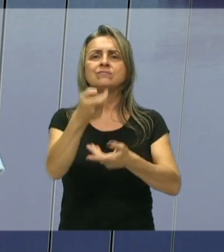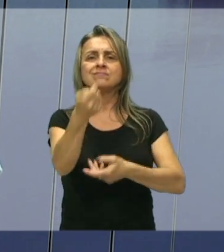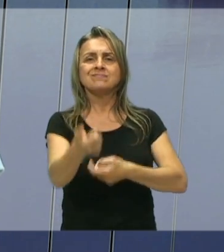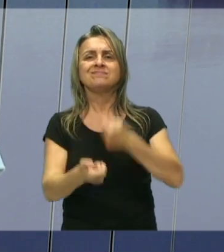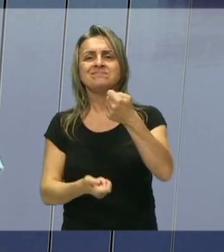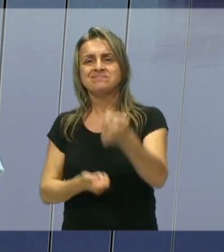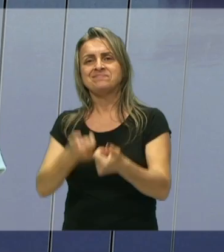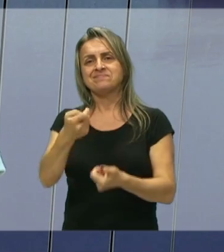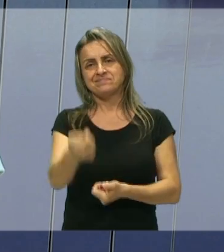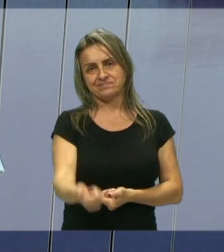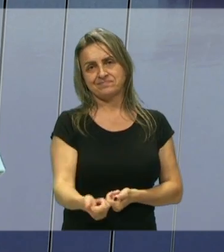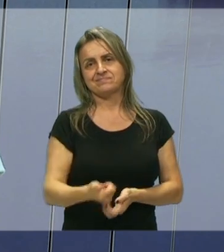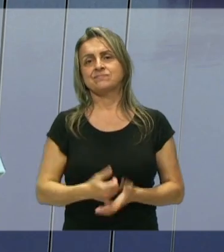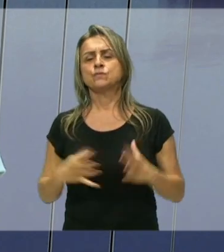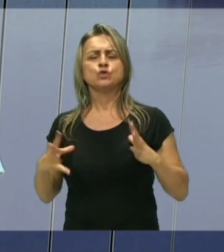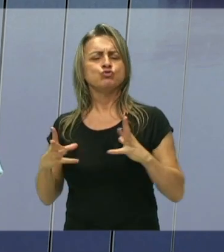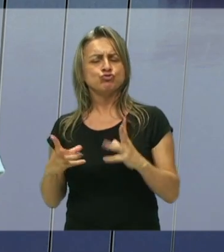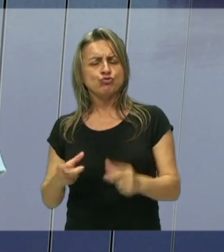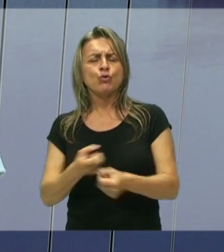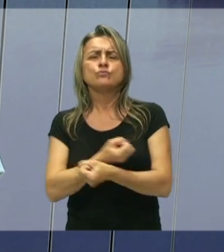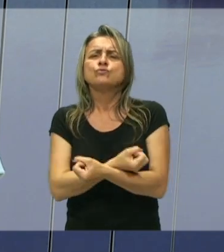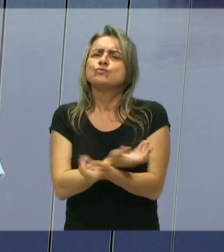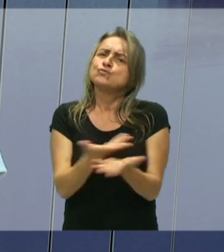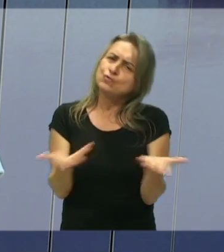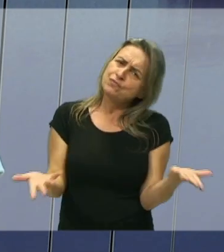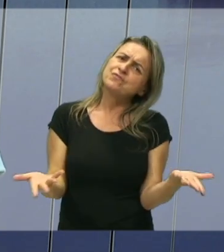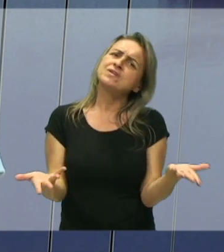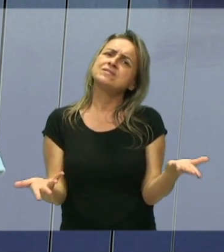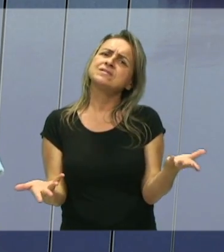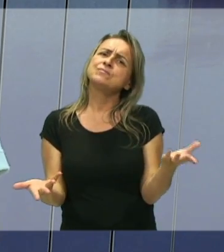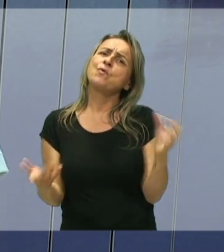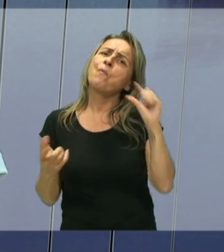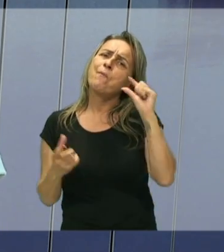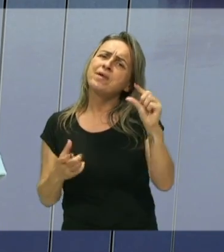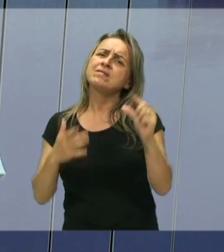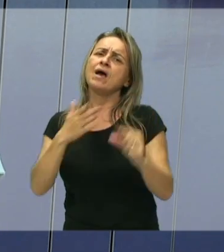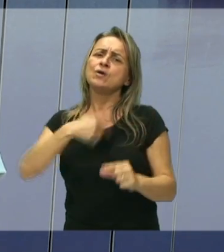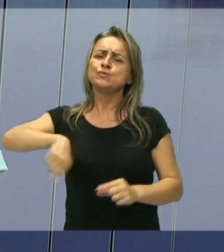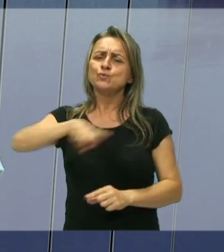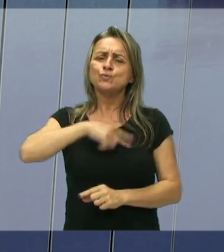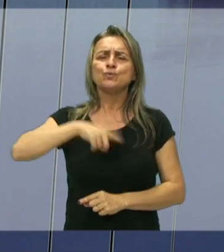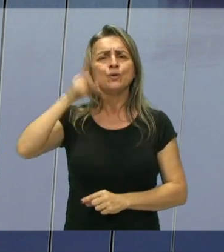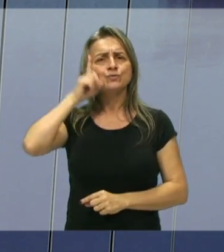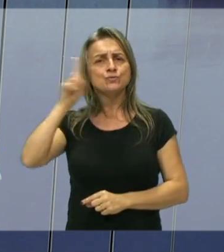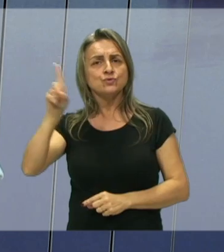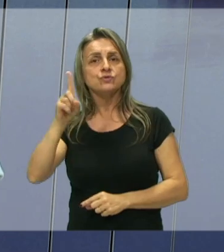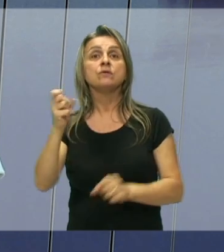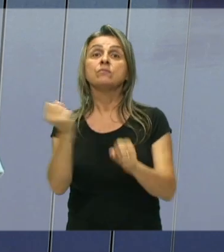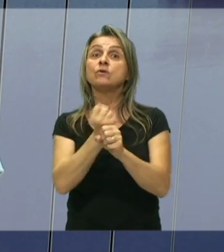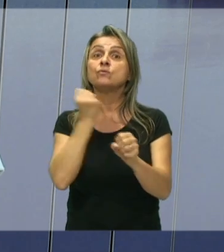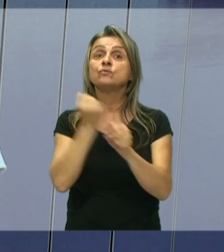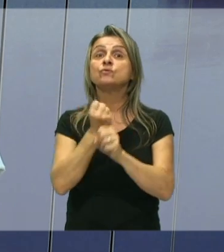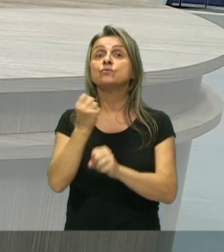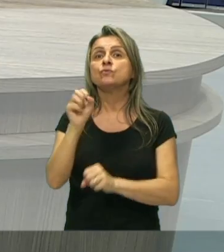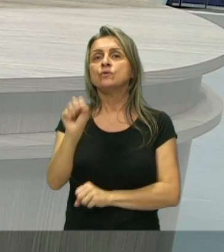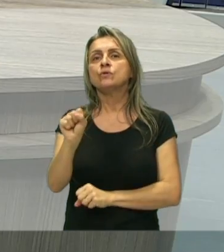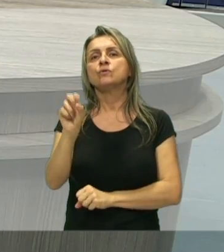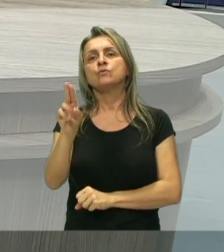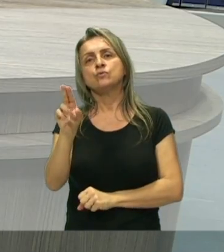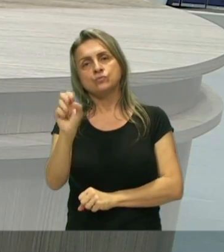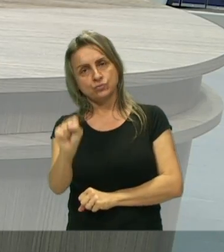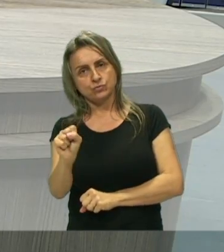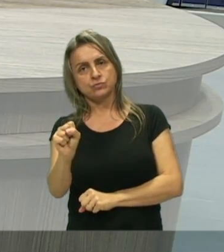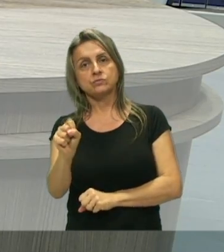Todos nós damos parte do nosso dia a dia, parte do nosso rendimento, para construir um SUS, para